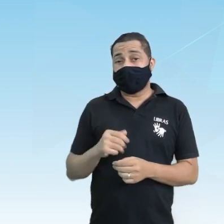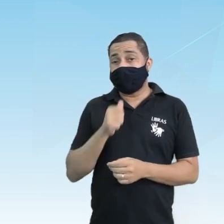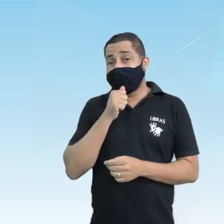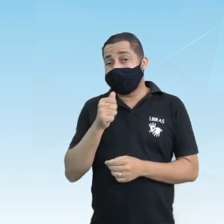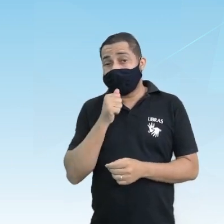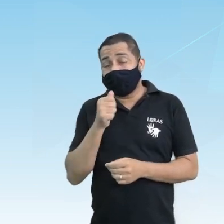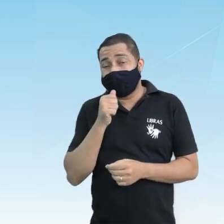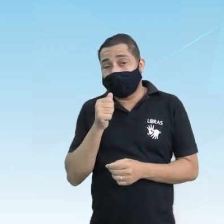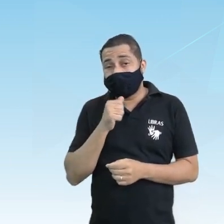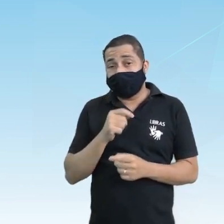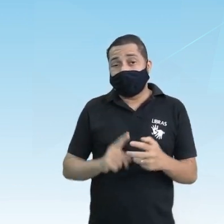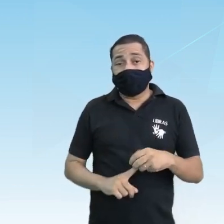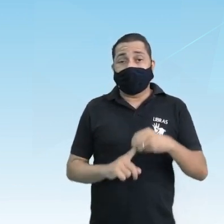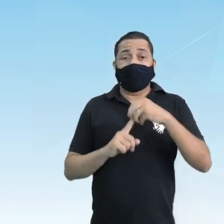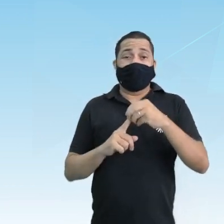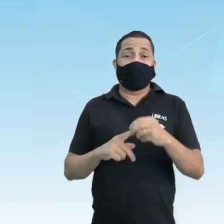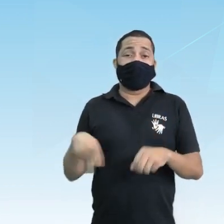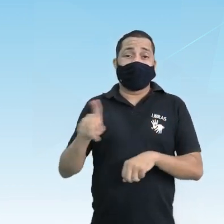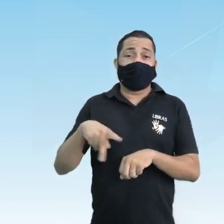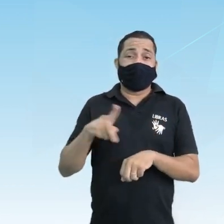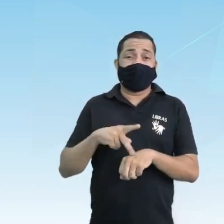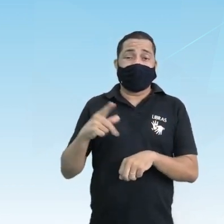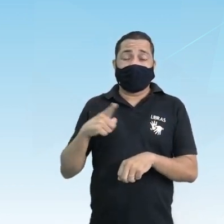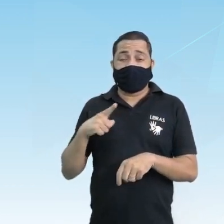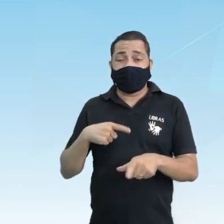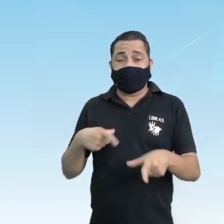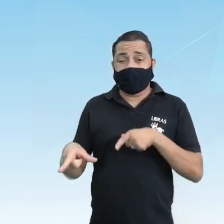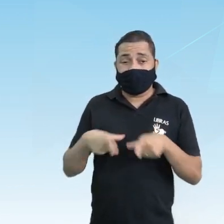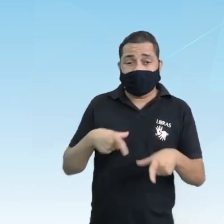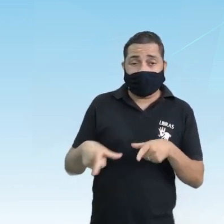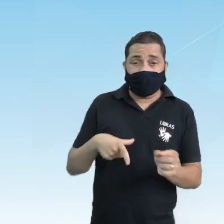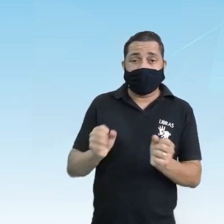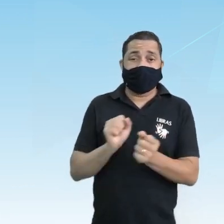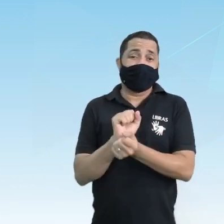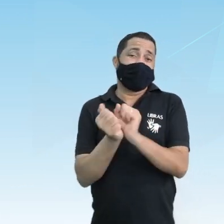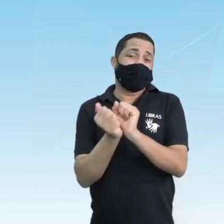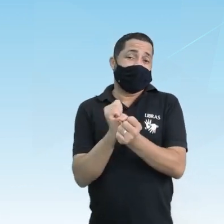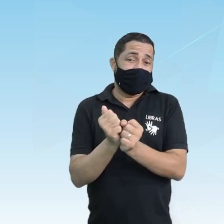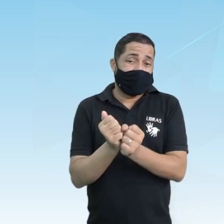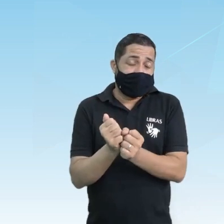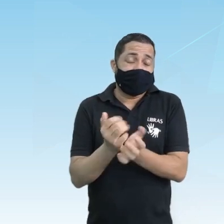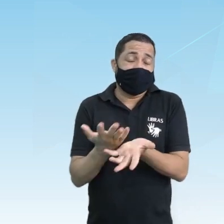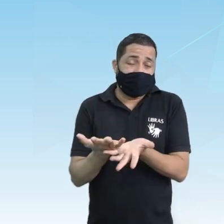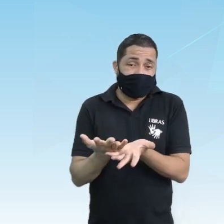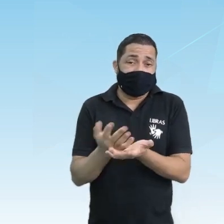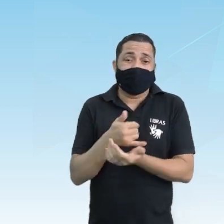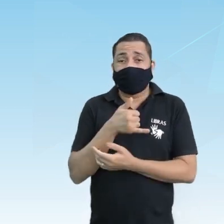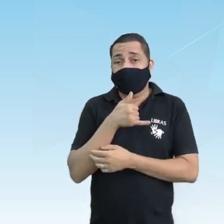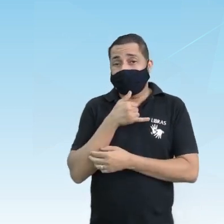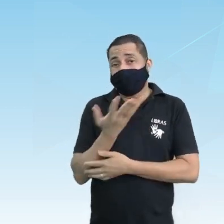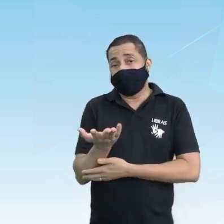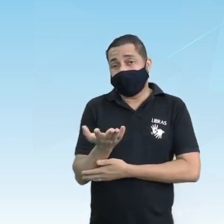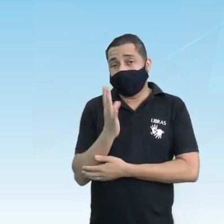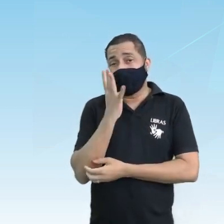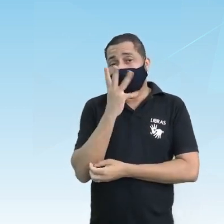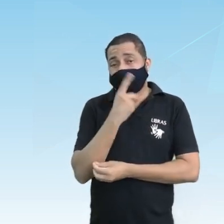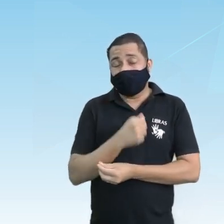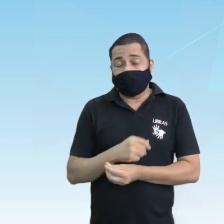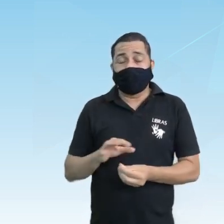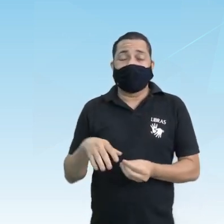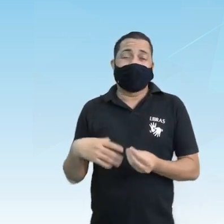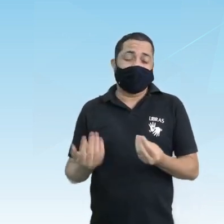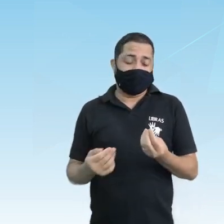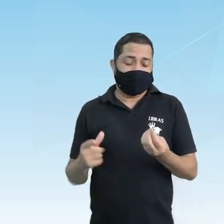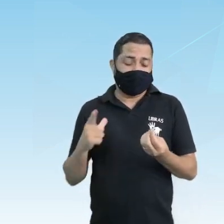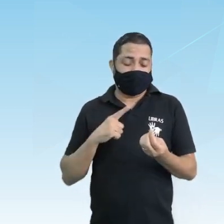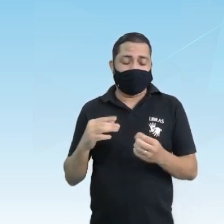ainda insistia nesse tipo de mão de obra, infelizmente. E ele foi demorou demais, né? E aí